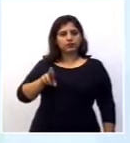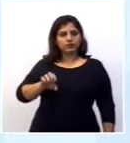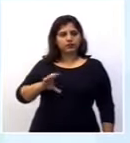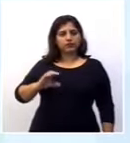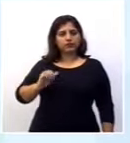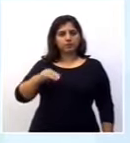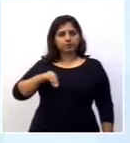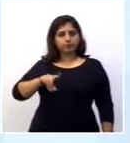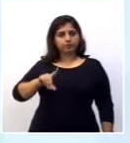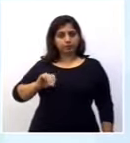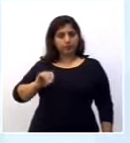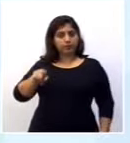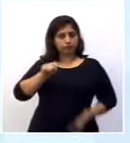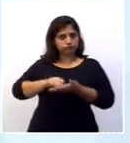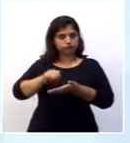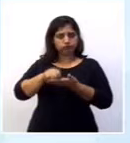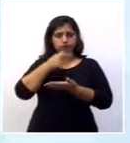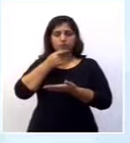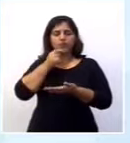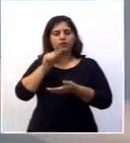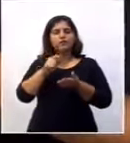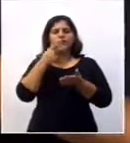Quando vocês falaram da capa do livro,